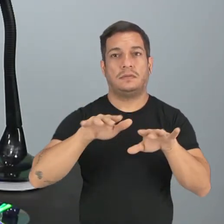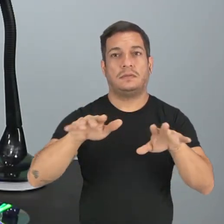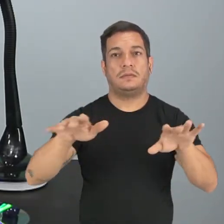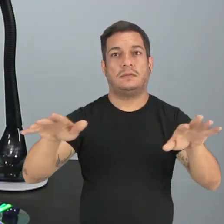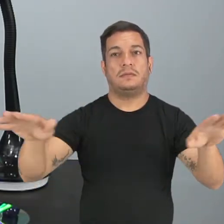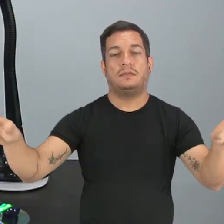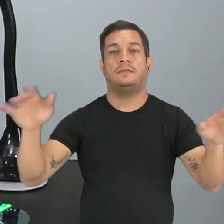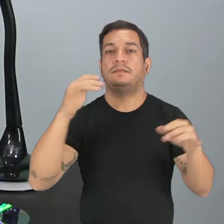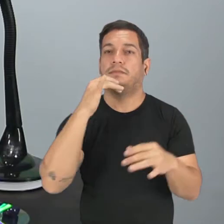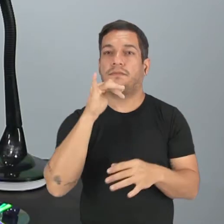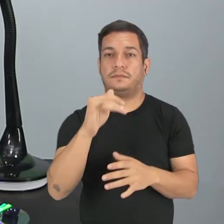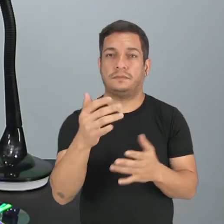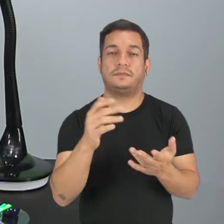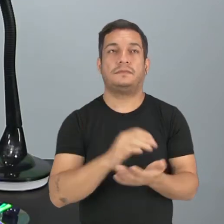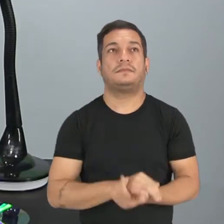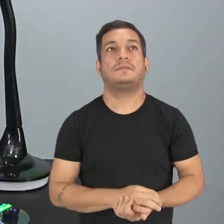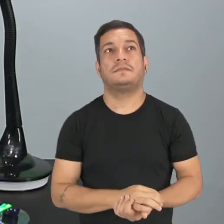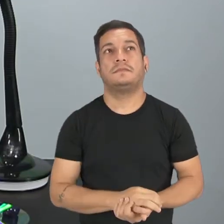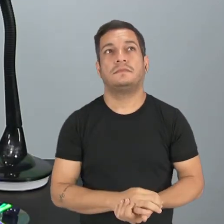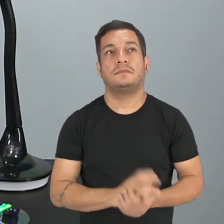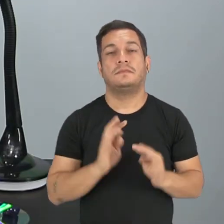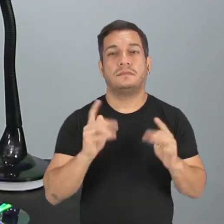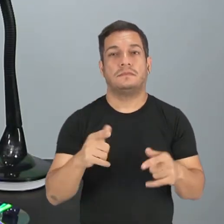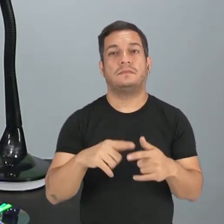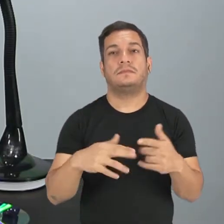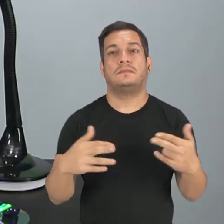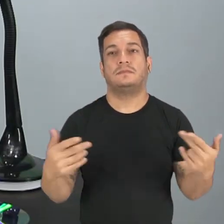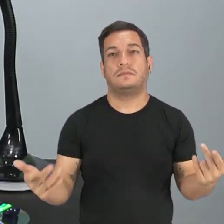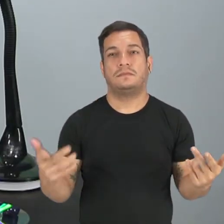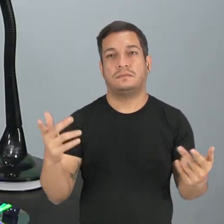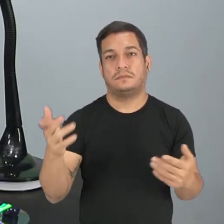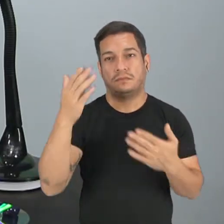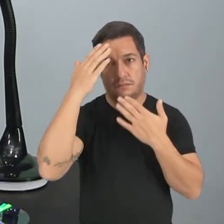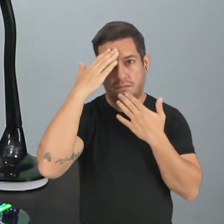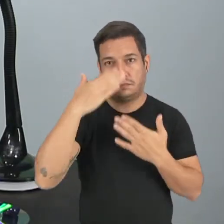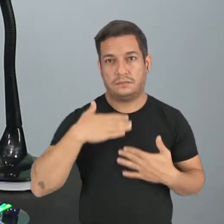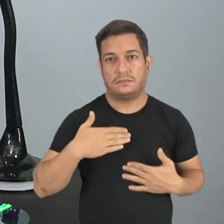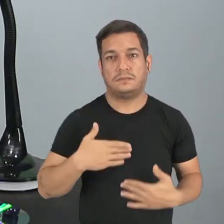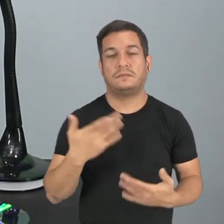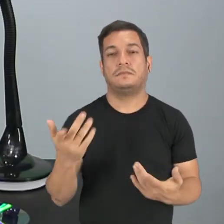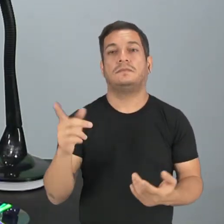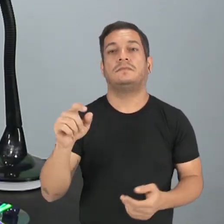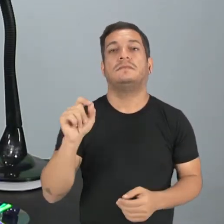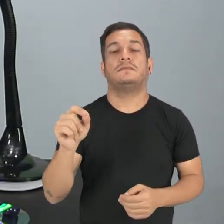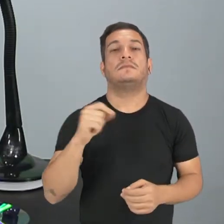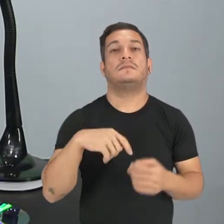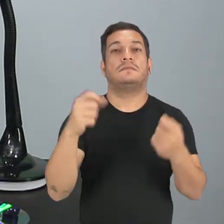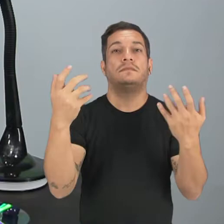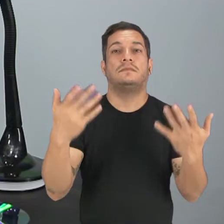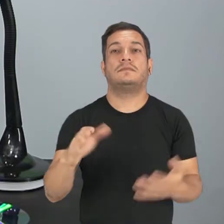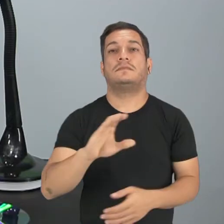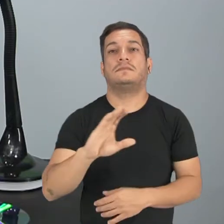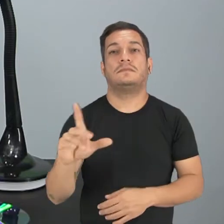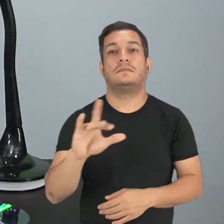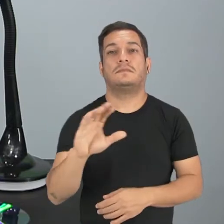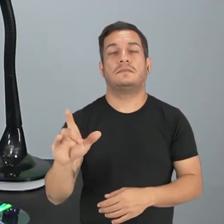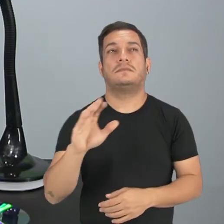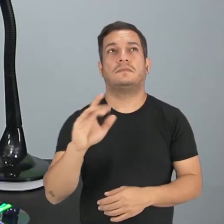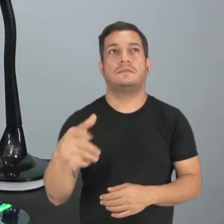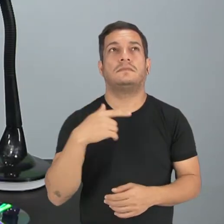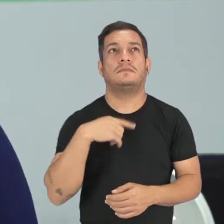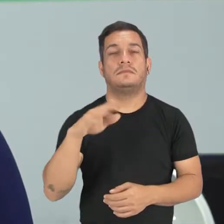essa energia. E todo objeto ou todo corpo é definido, é classificado